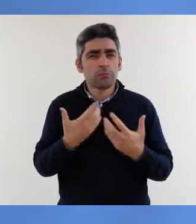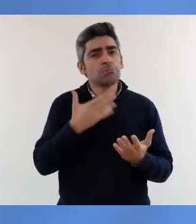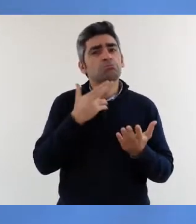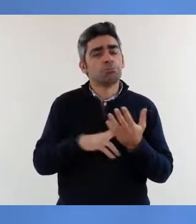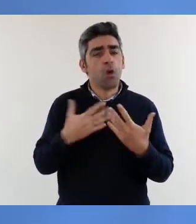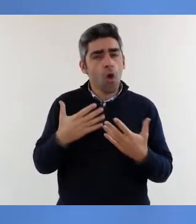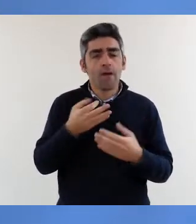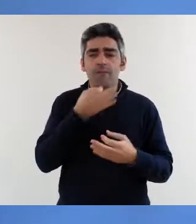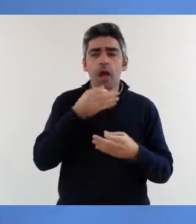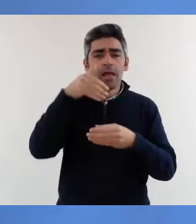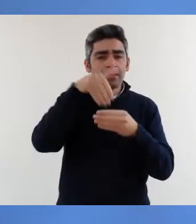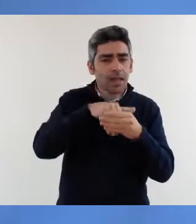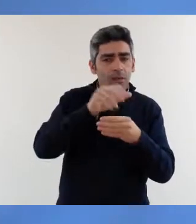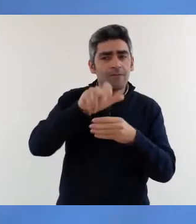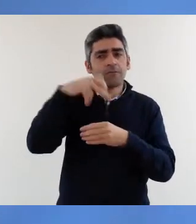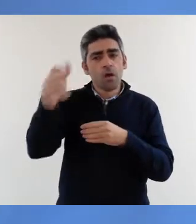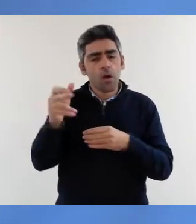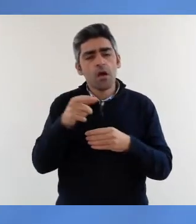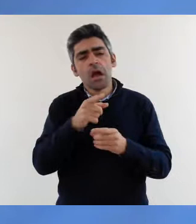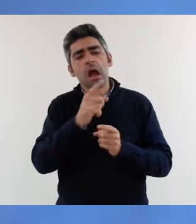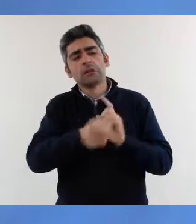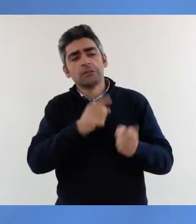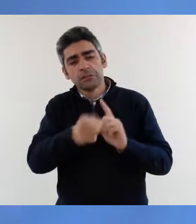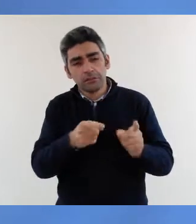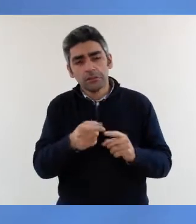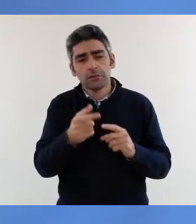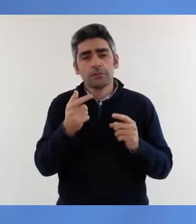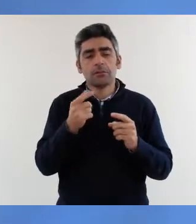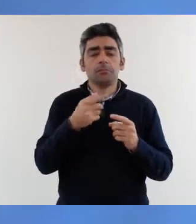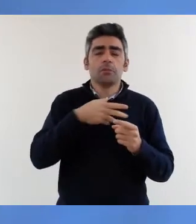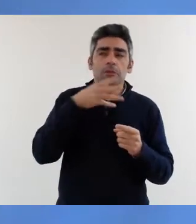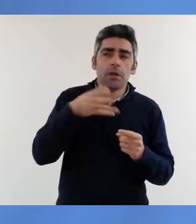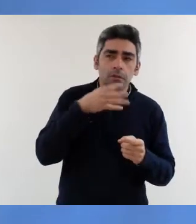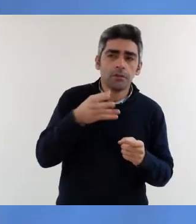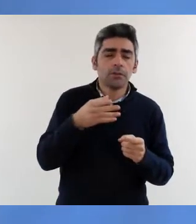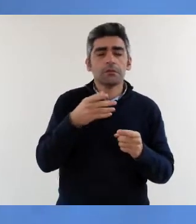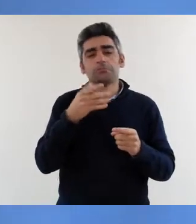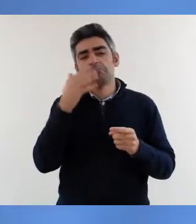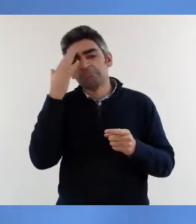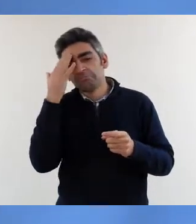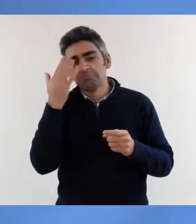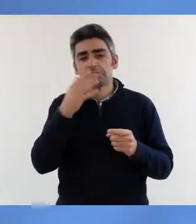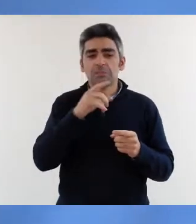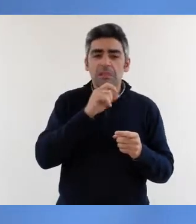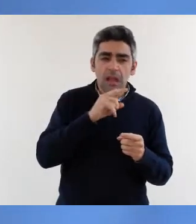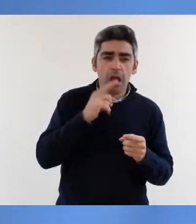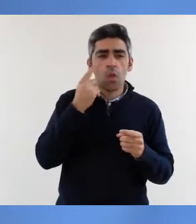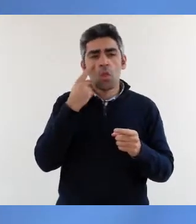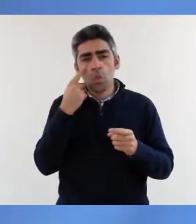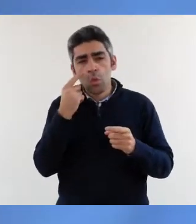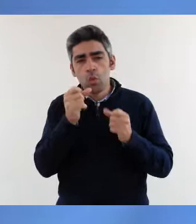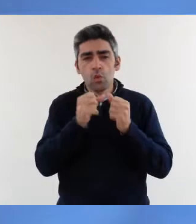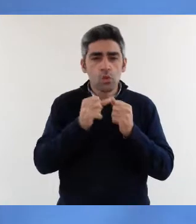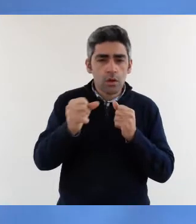online falando com interlocutores internos e externos do que se tratava era de explicar